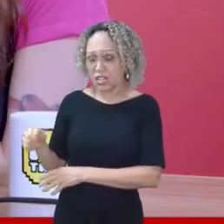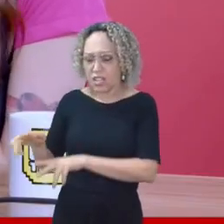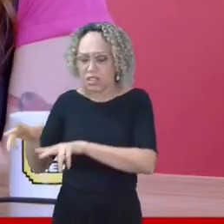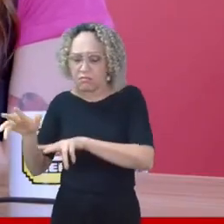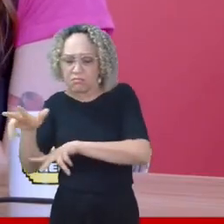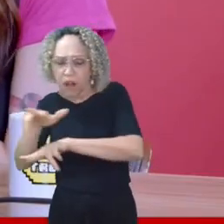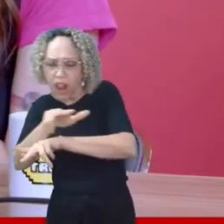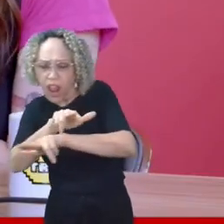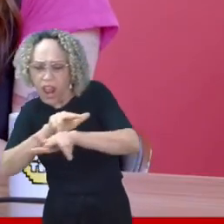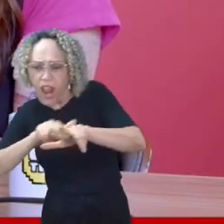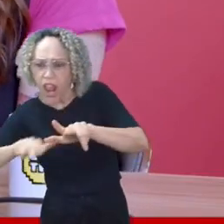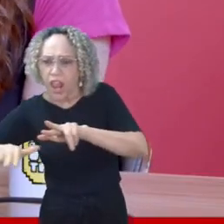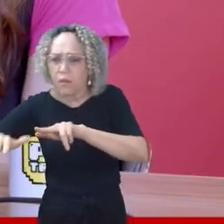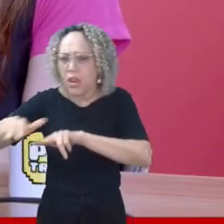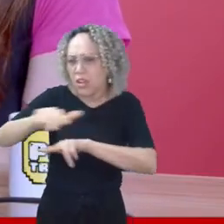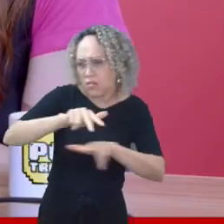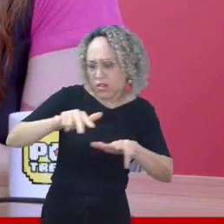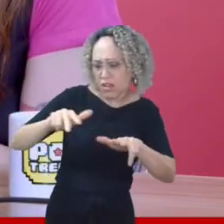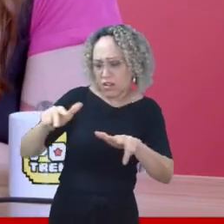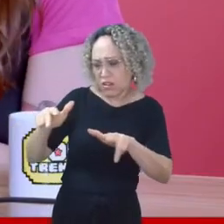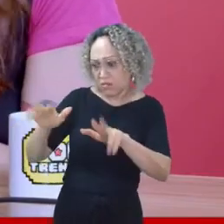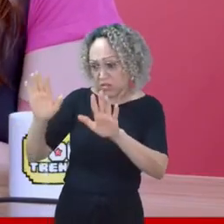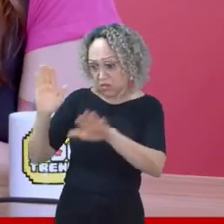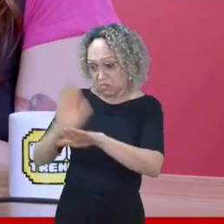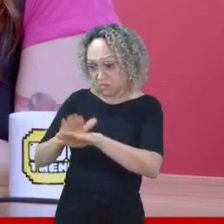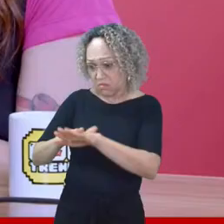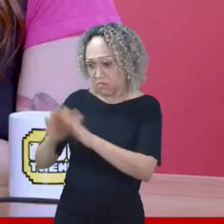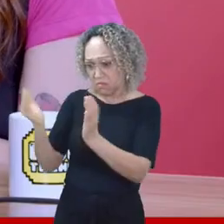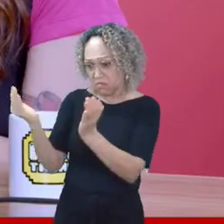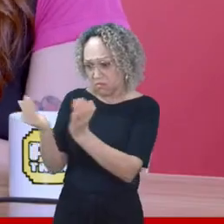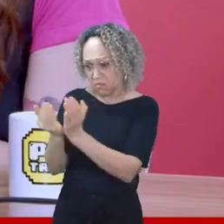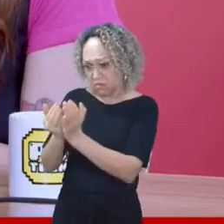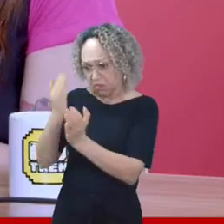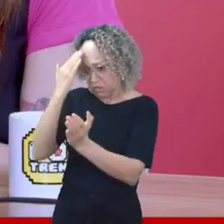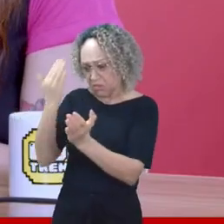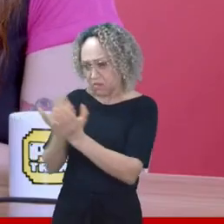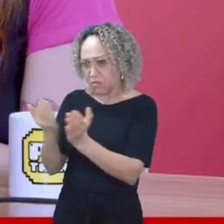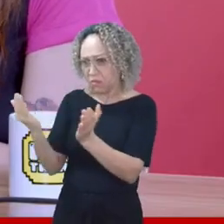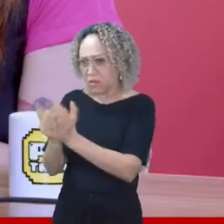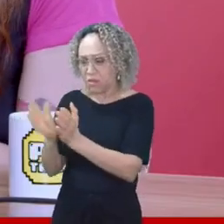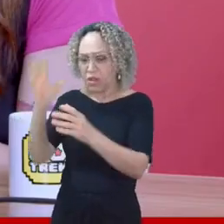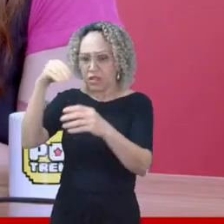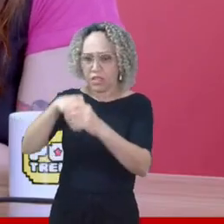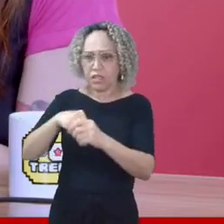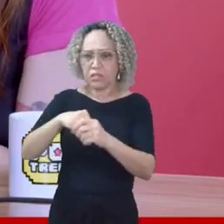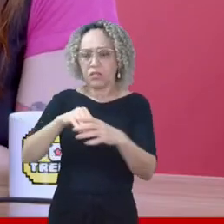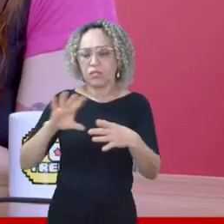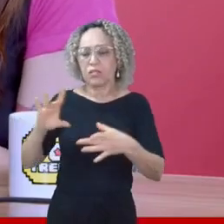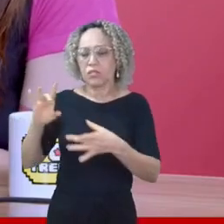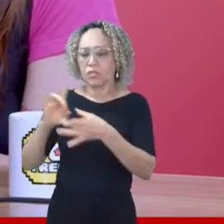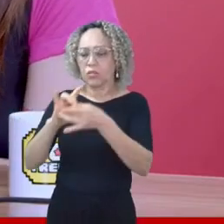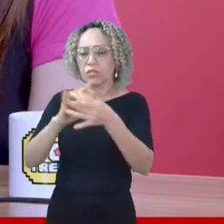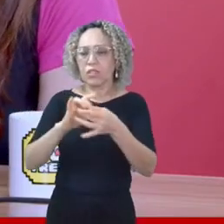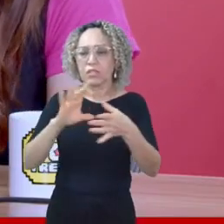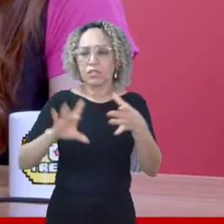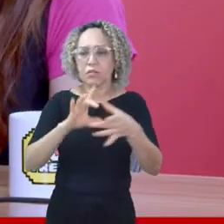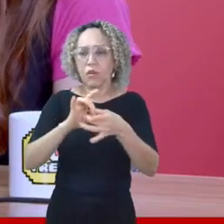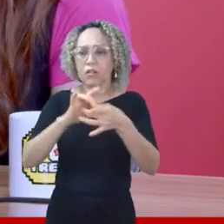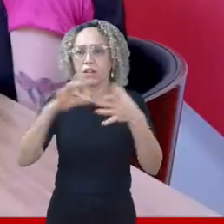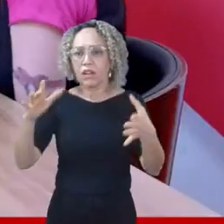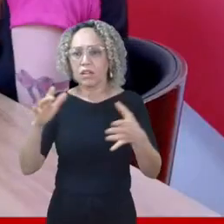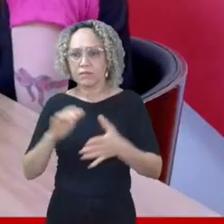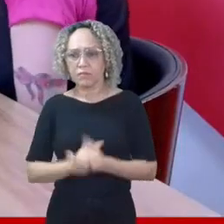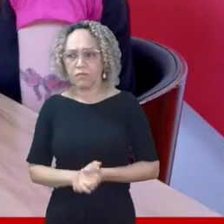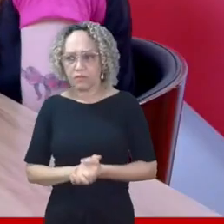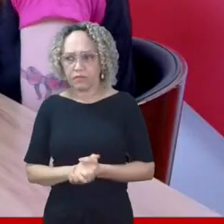misturar essas suas questões bíblicas dentro de um contexto democrático, né? E dentro de um contexto não que necessariamente